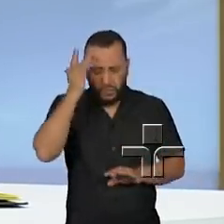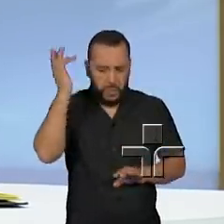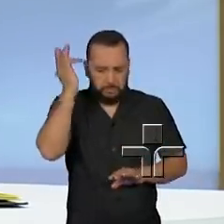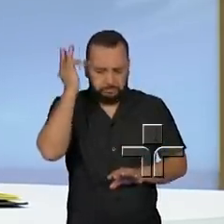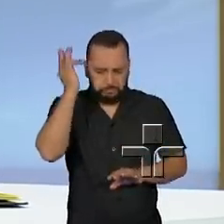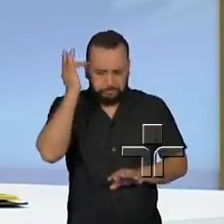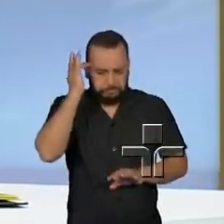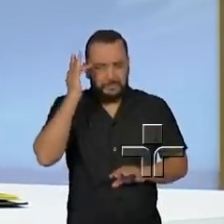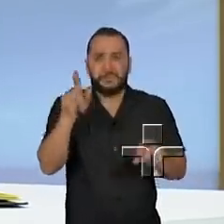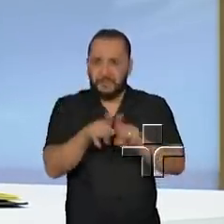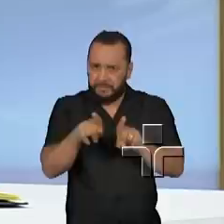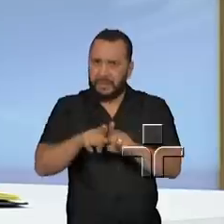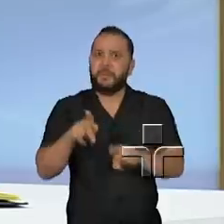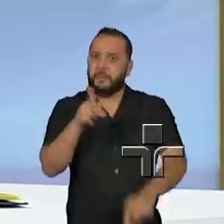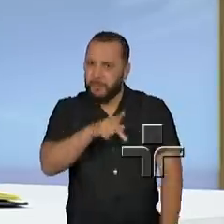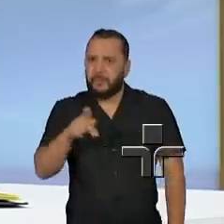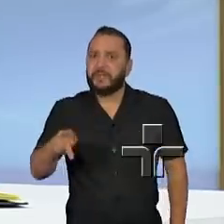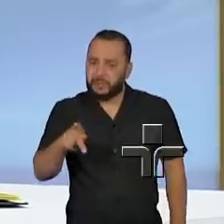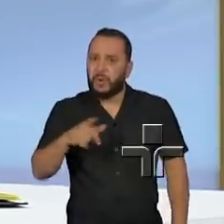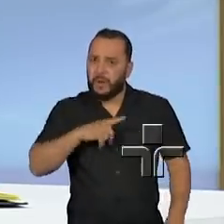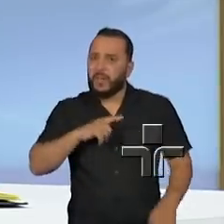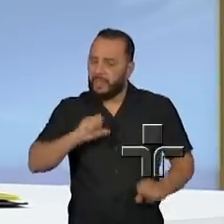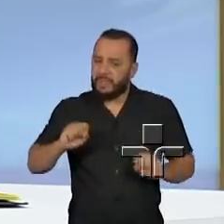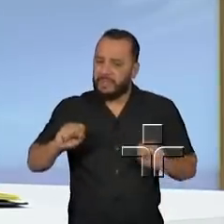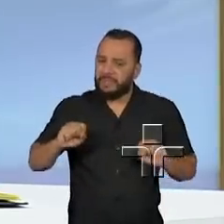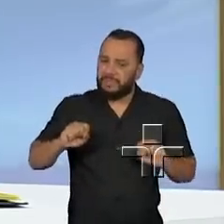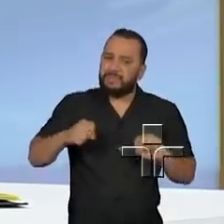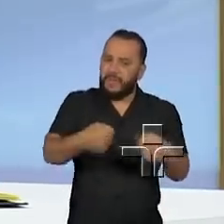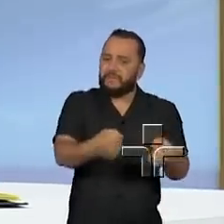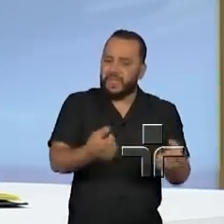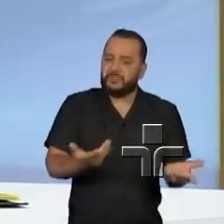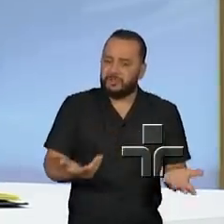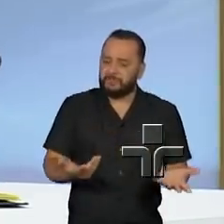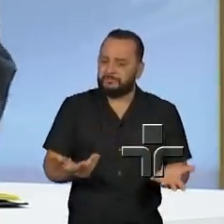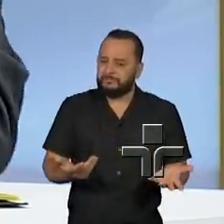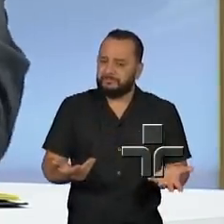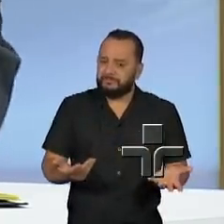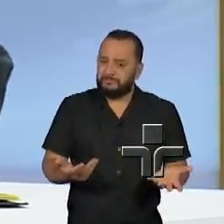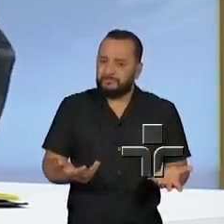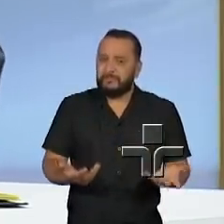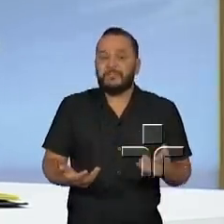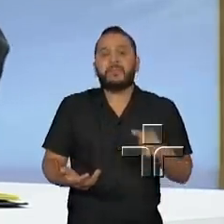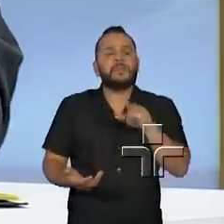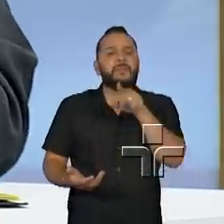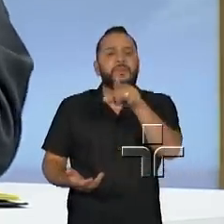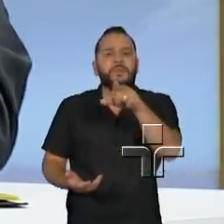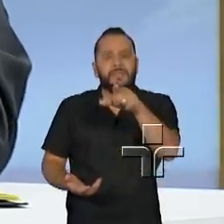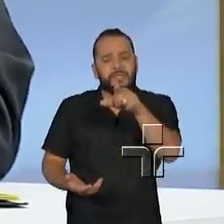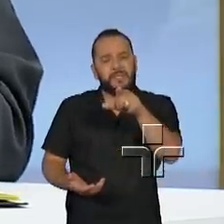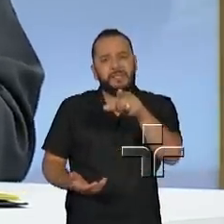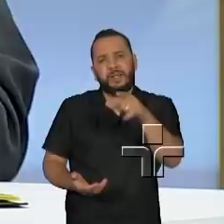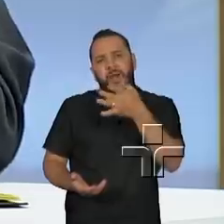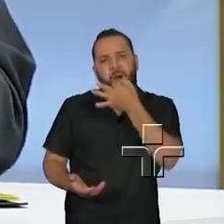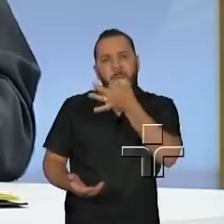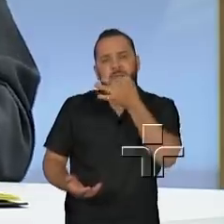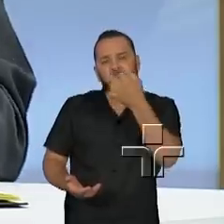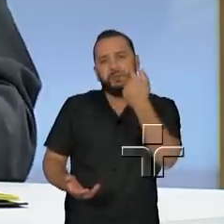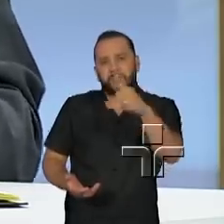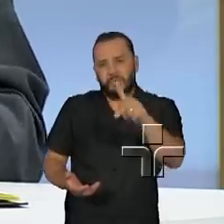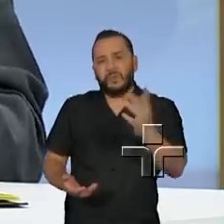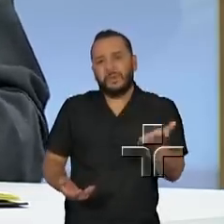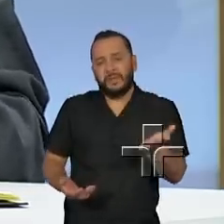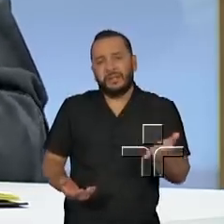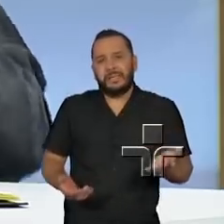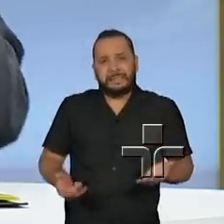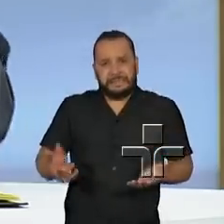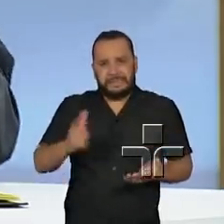até professores, às vezes, defendem isso. Qual o seu ponto em relação a esse, vamos chamar, esse